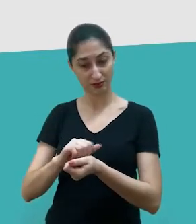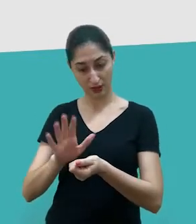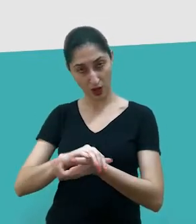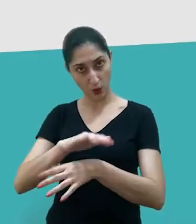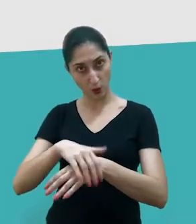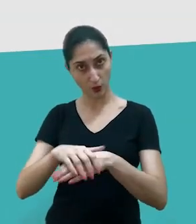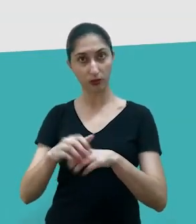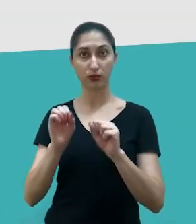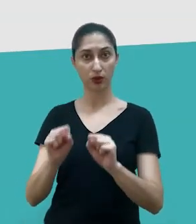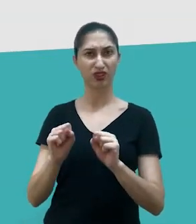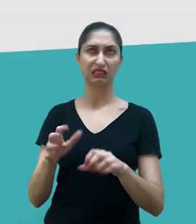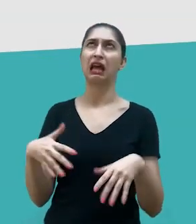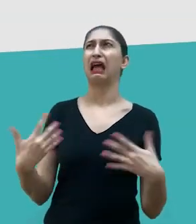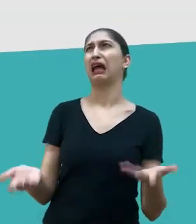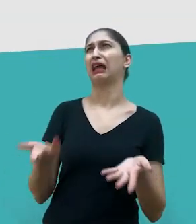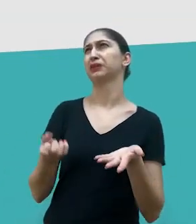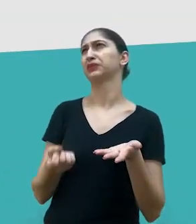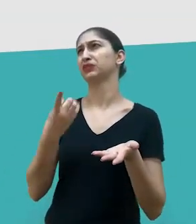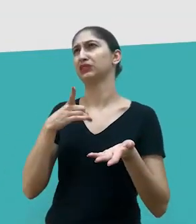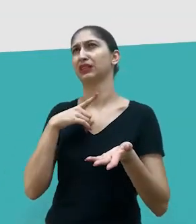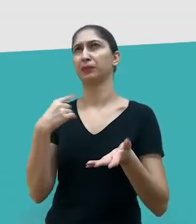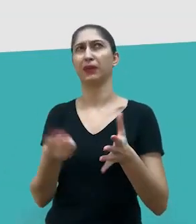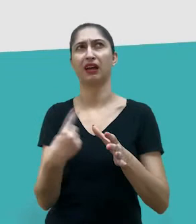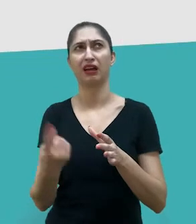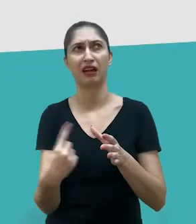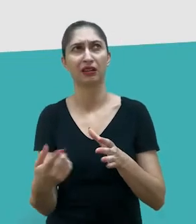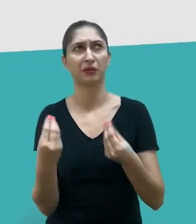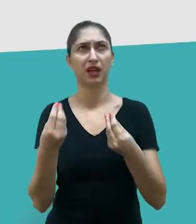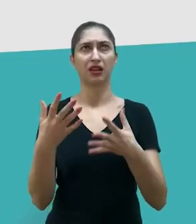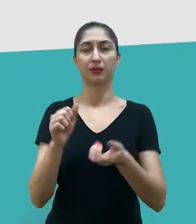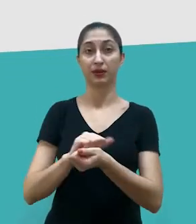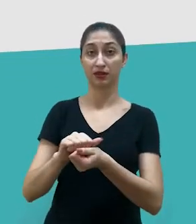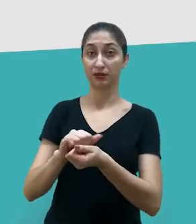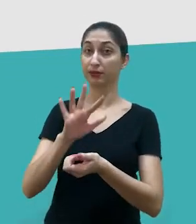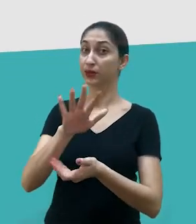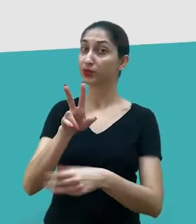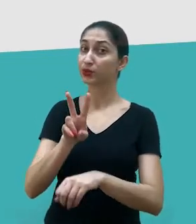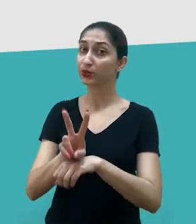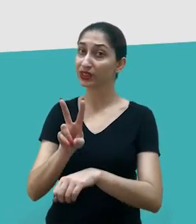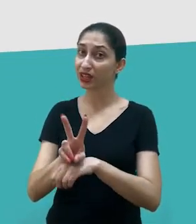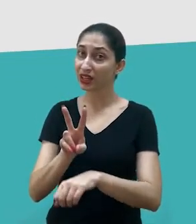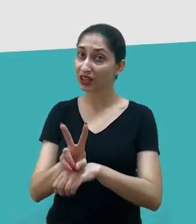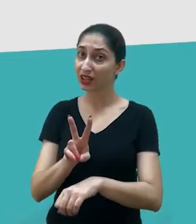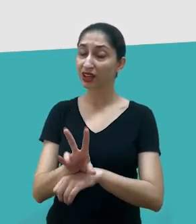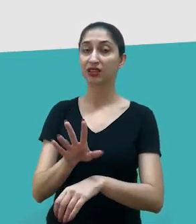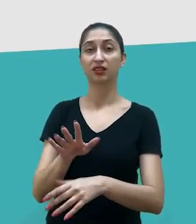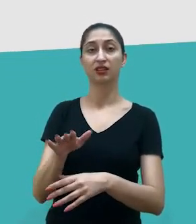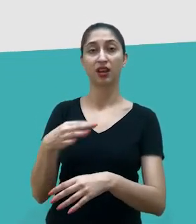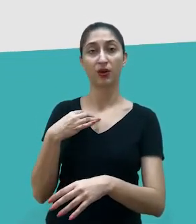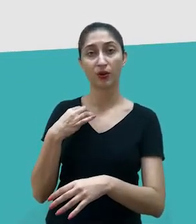fala, nossa, que terror lavar roupa à mão, tem máquina de lavar. Mas o ato de cuidar, passar a escovinha,